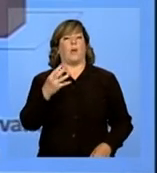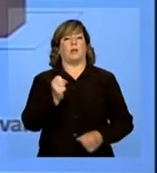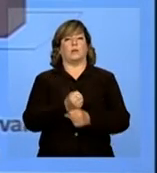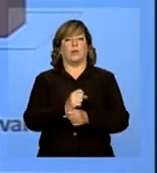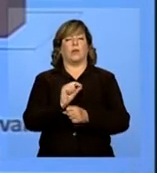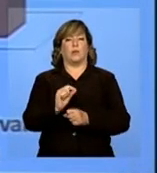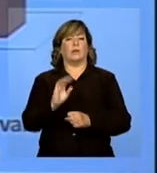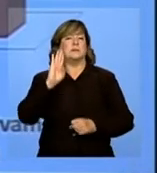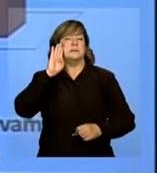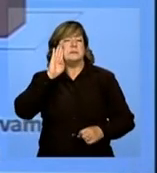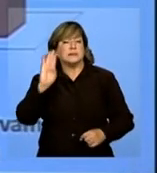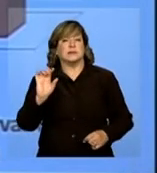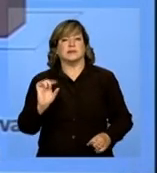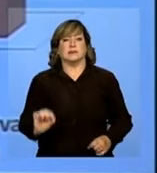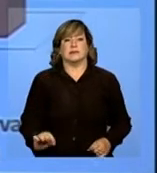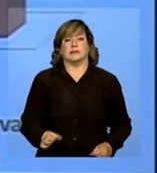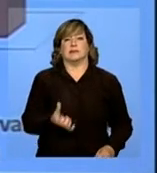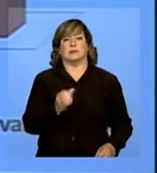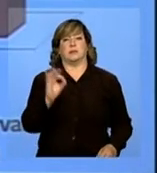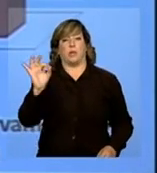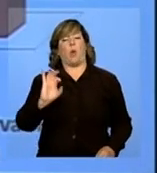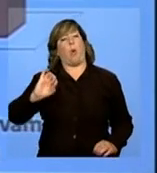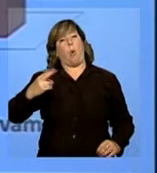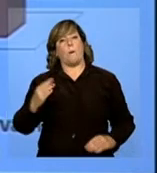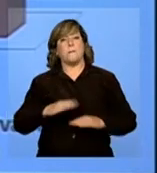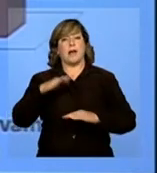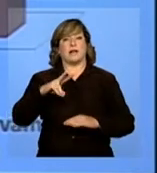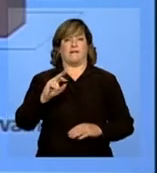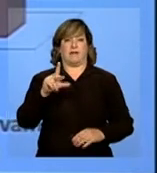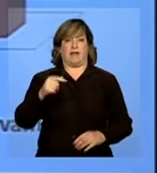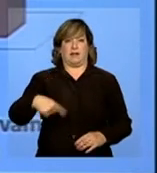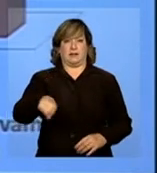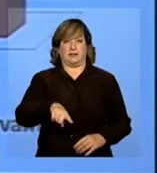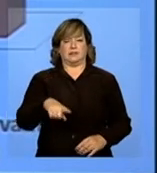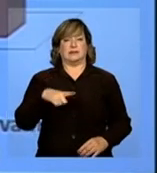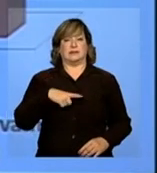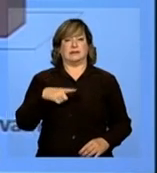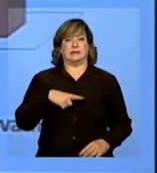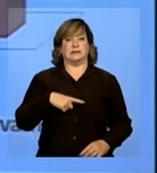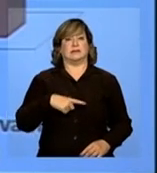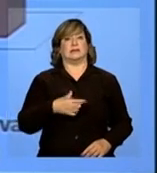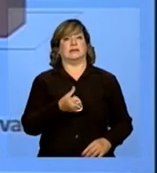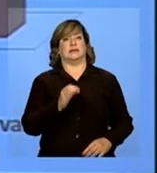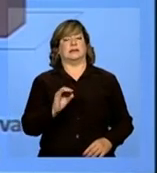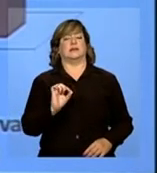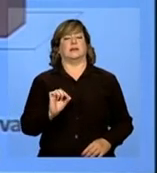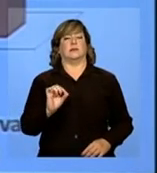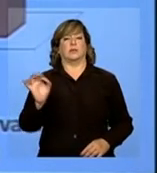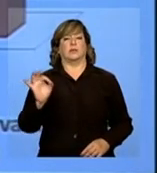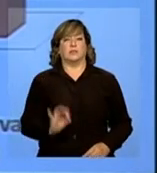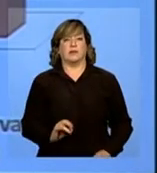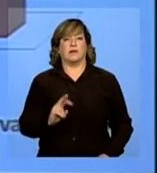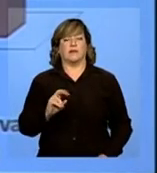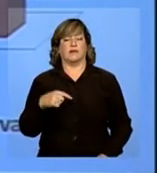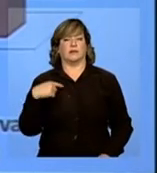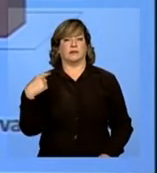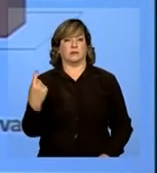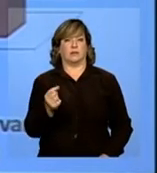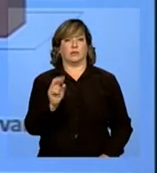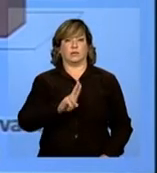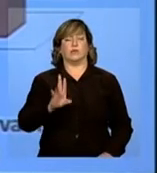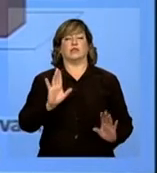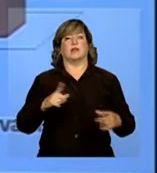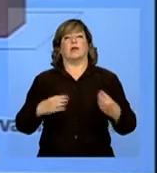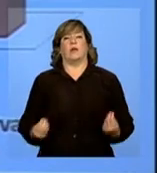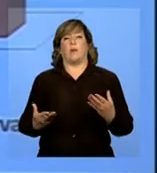é no mínimo sessenta por cento ou mais das vagas com 61 universidades institutos já estão ofertando mais de 51 mais de